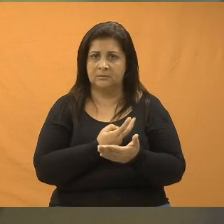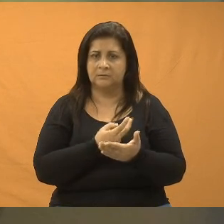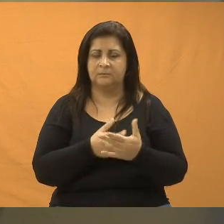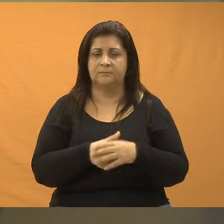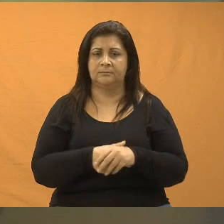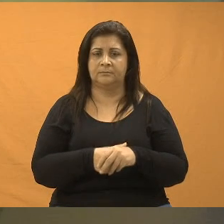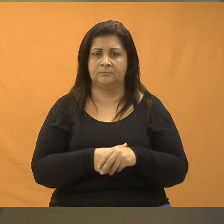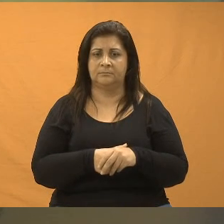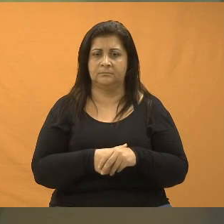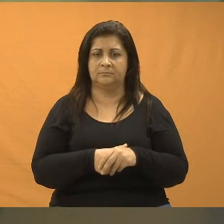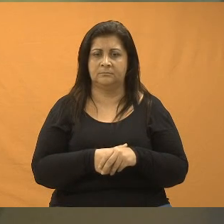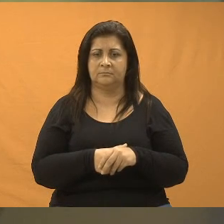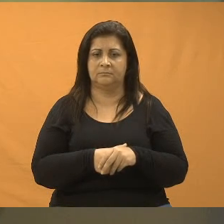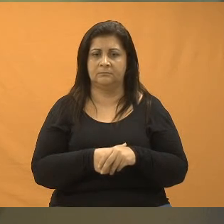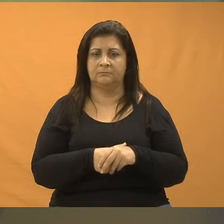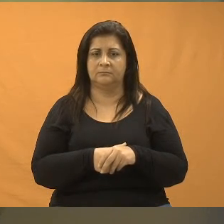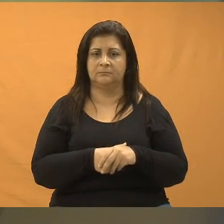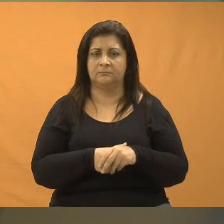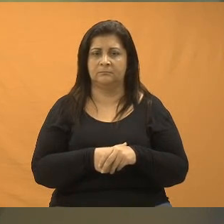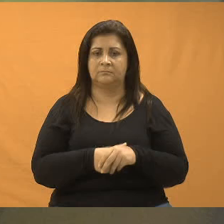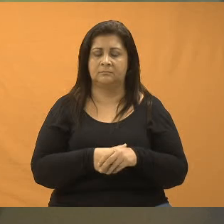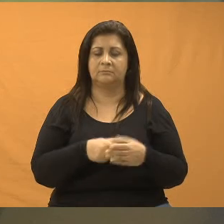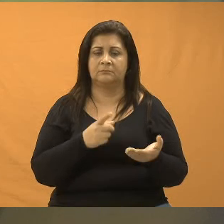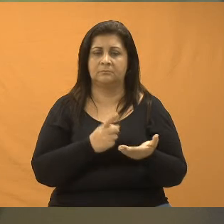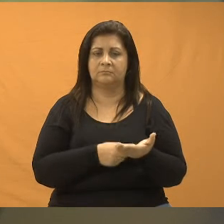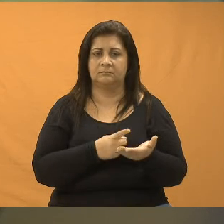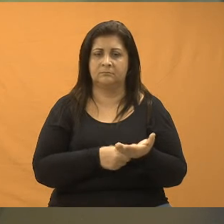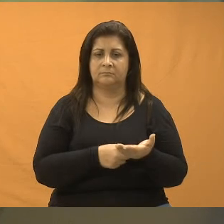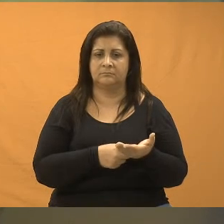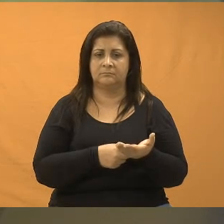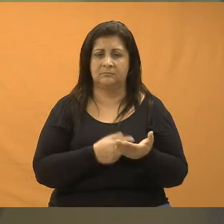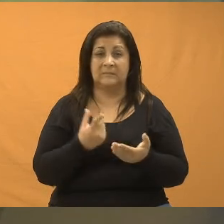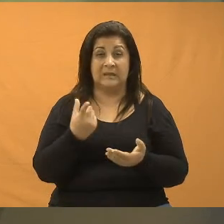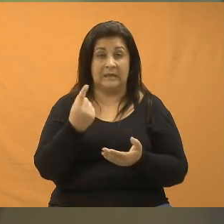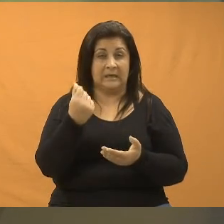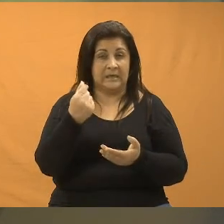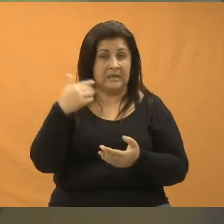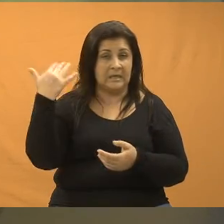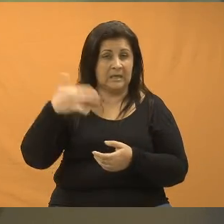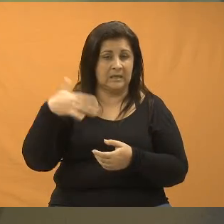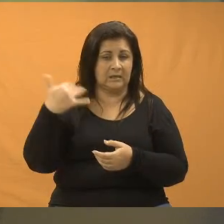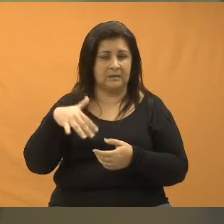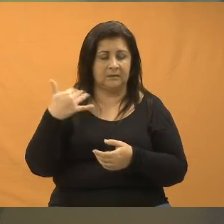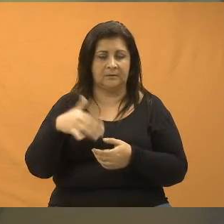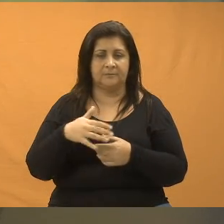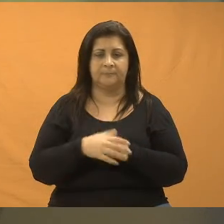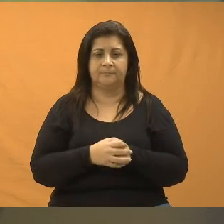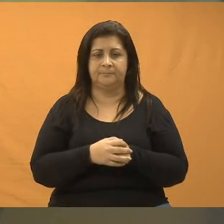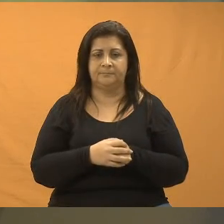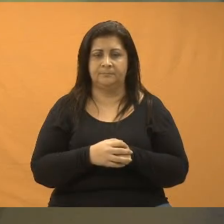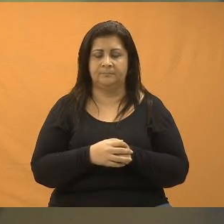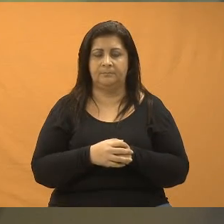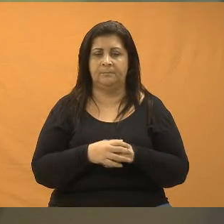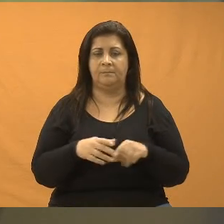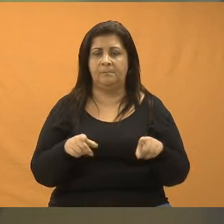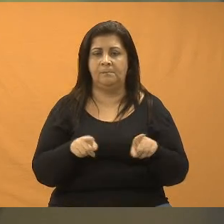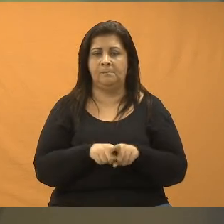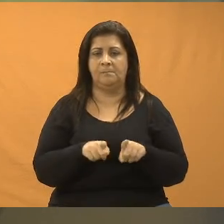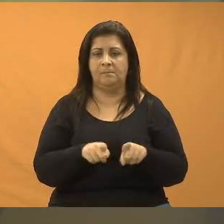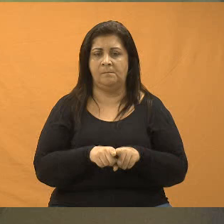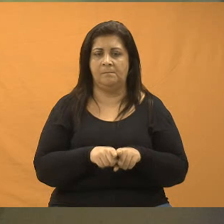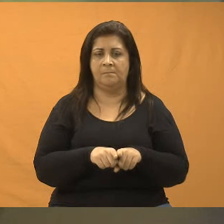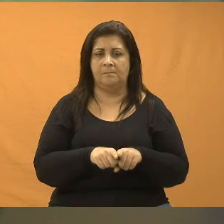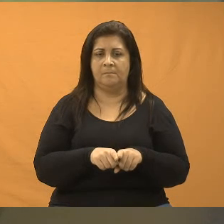leonino. Era um contrato super faturado. E ele também